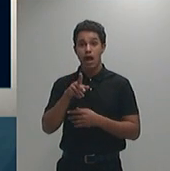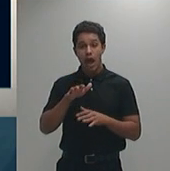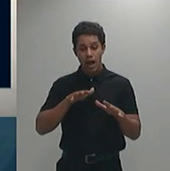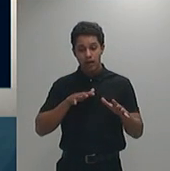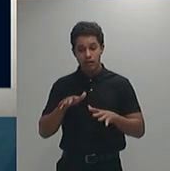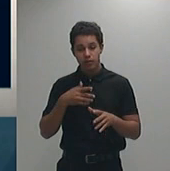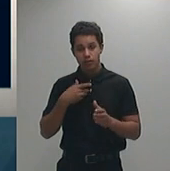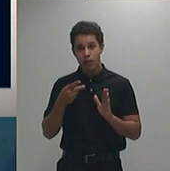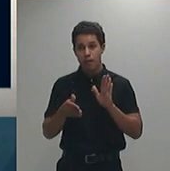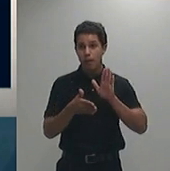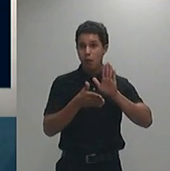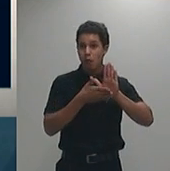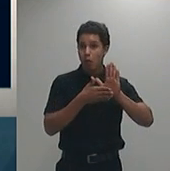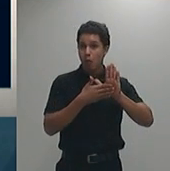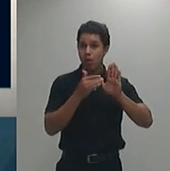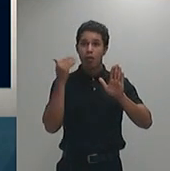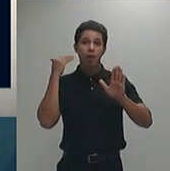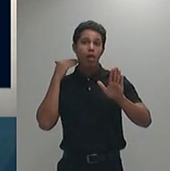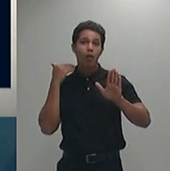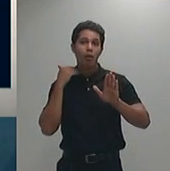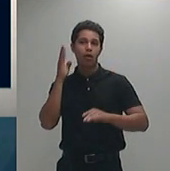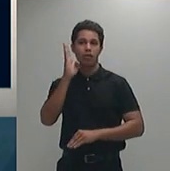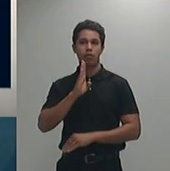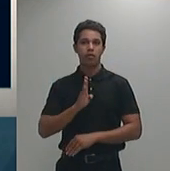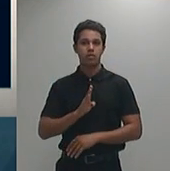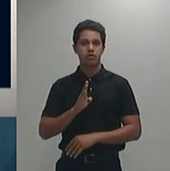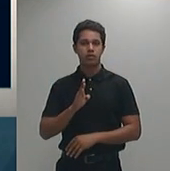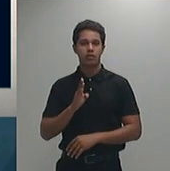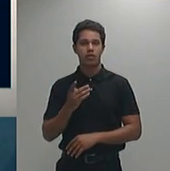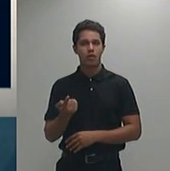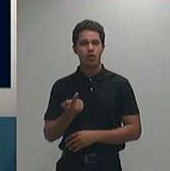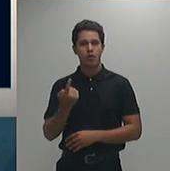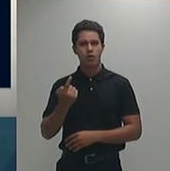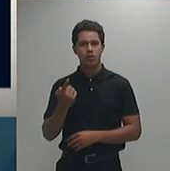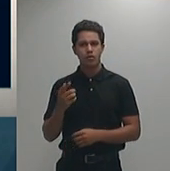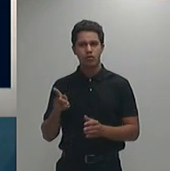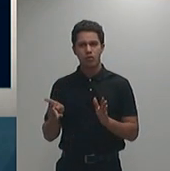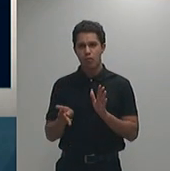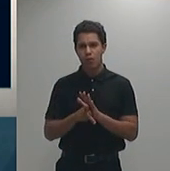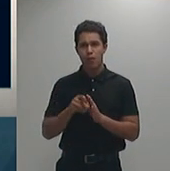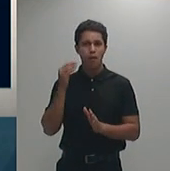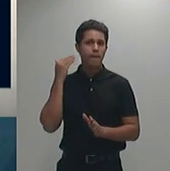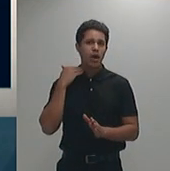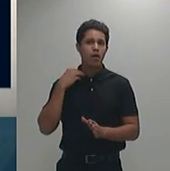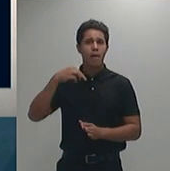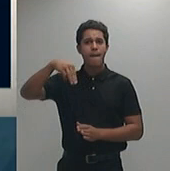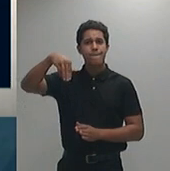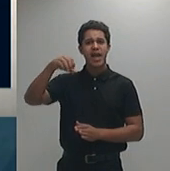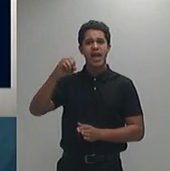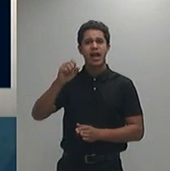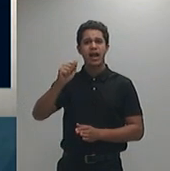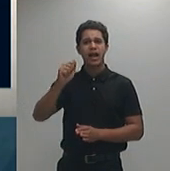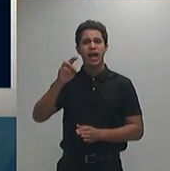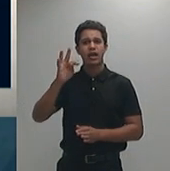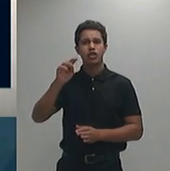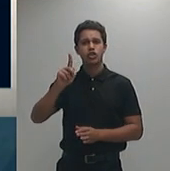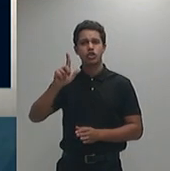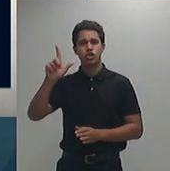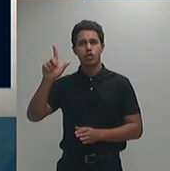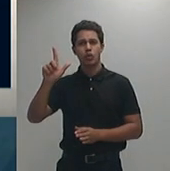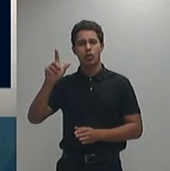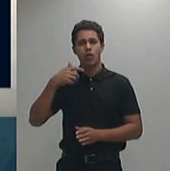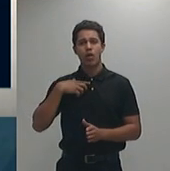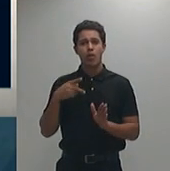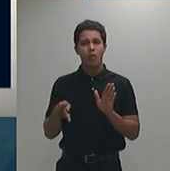foi proposta pelo Banco do Brasil e exclusivamente em face do Banco Mercantil com o propósito específico de